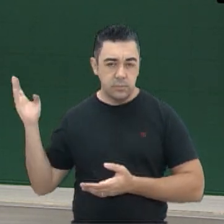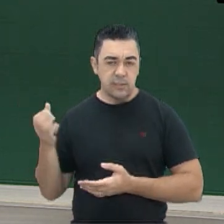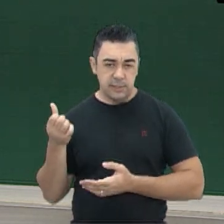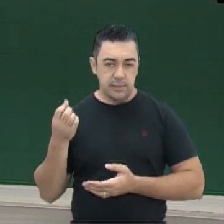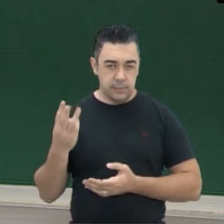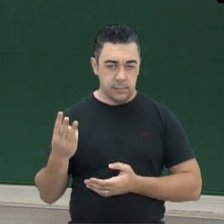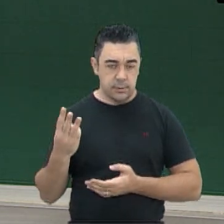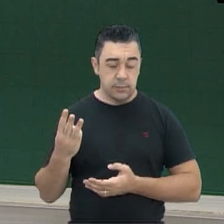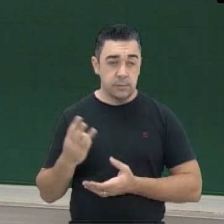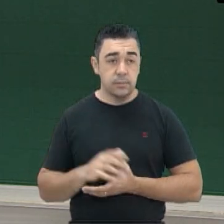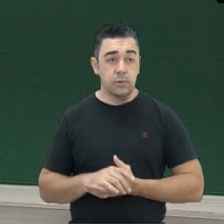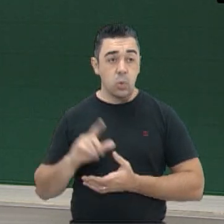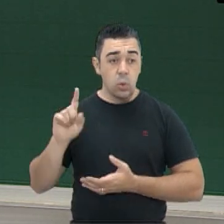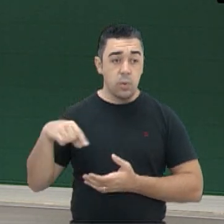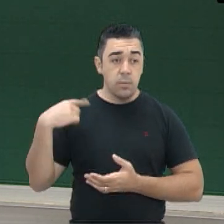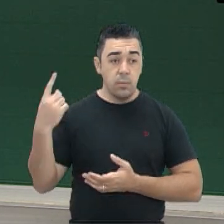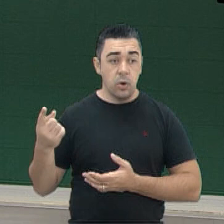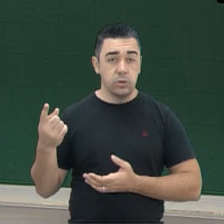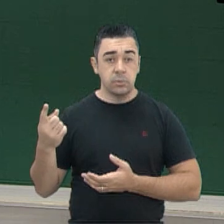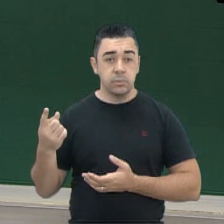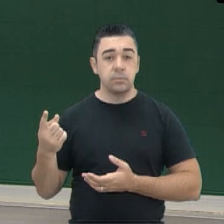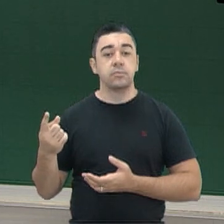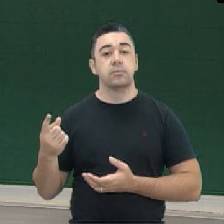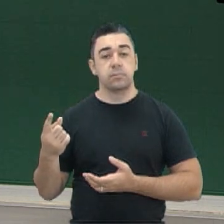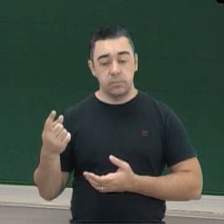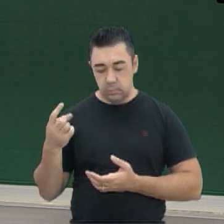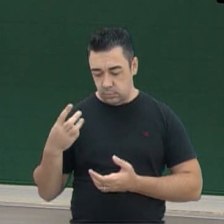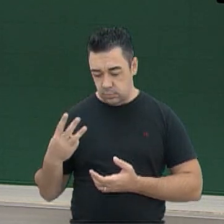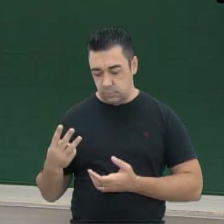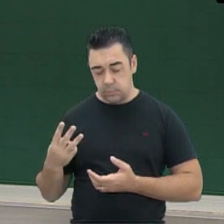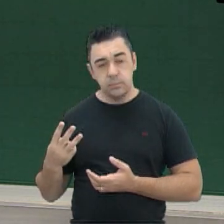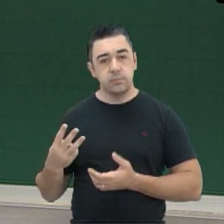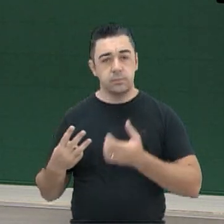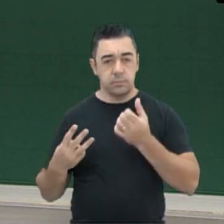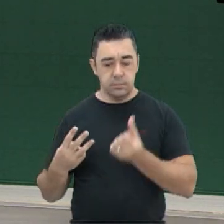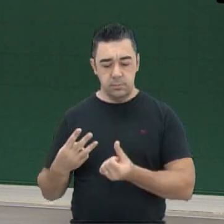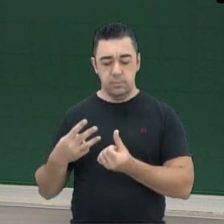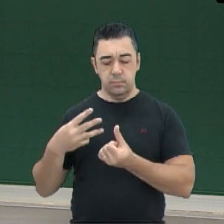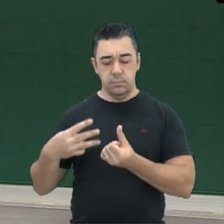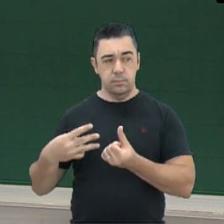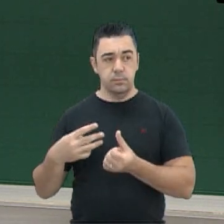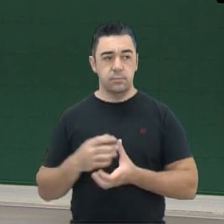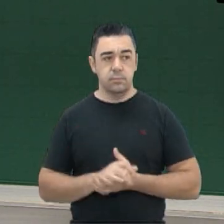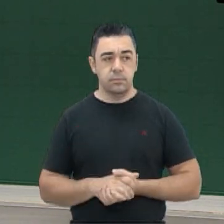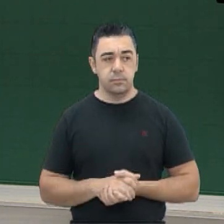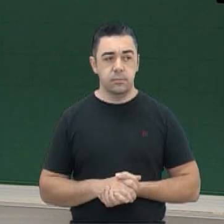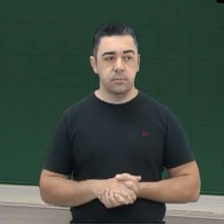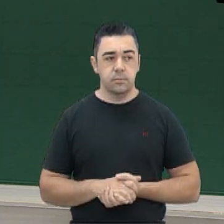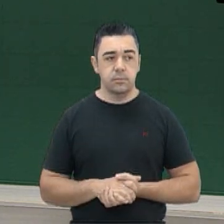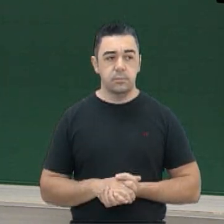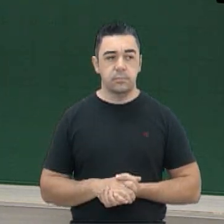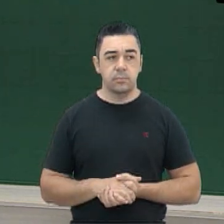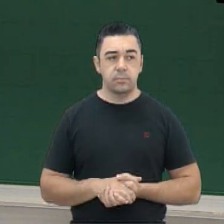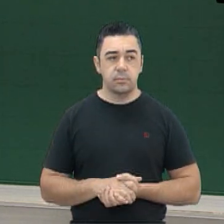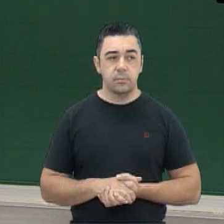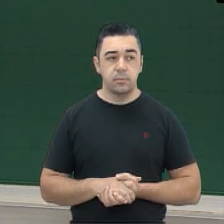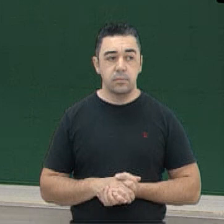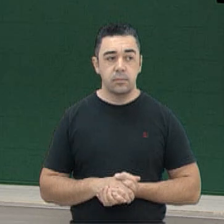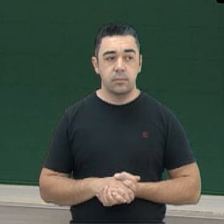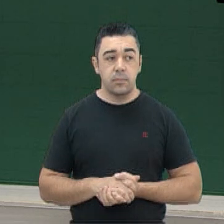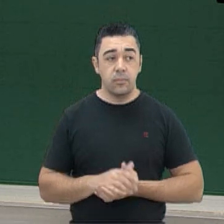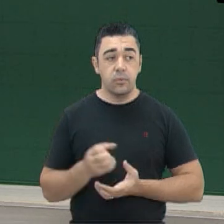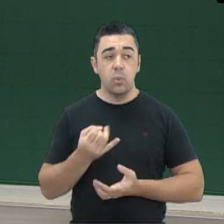6. Qual que é o próximo ímpar depois de 61? 63. 63 menos 63 dá